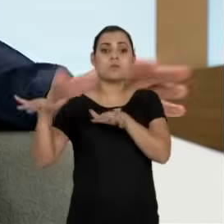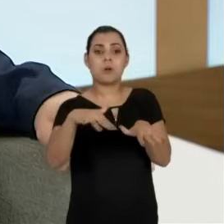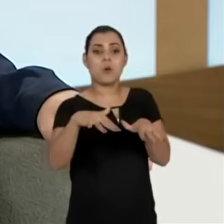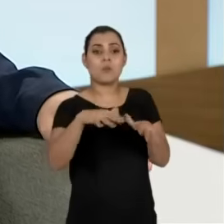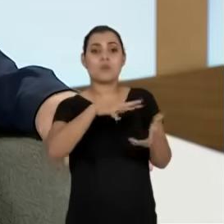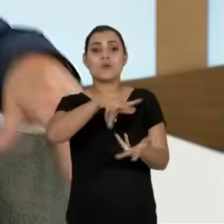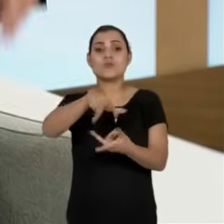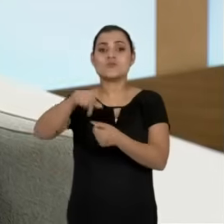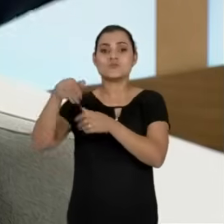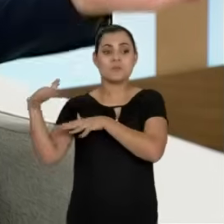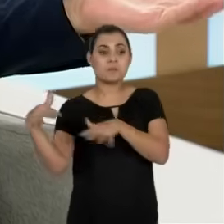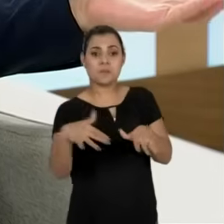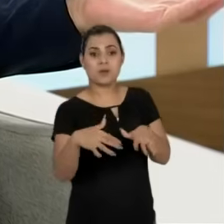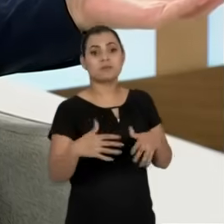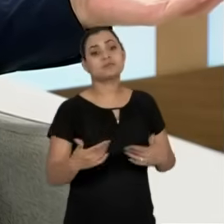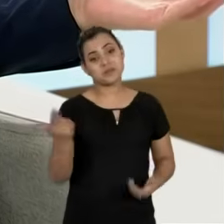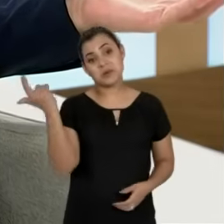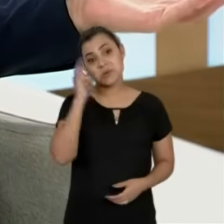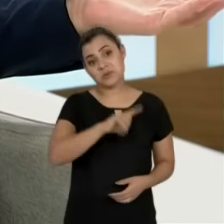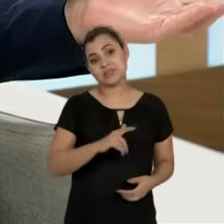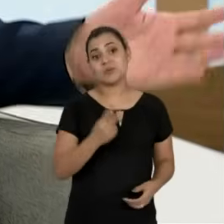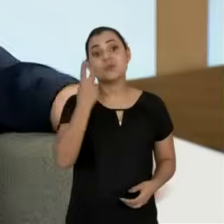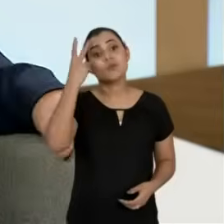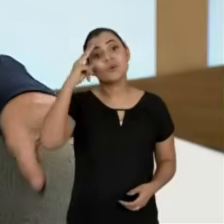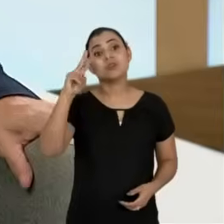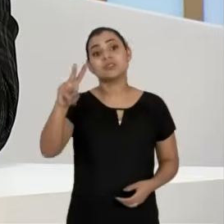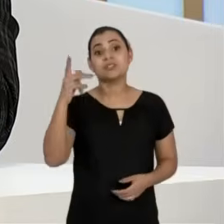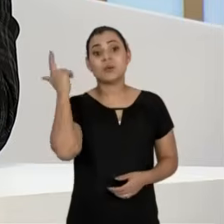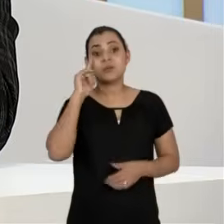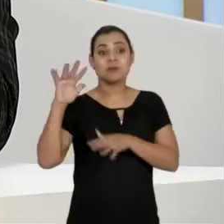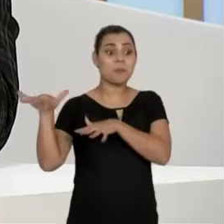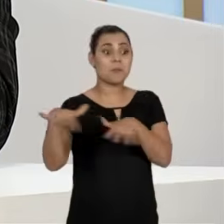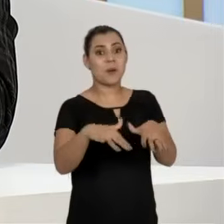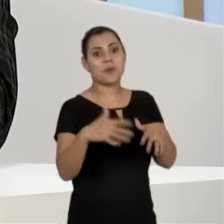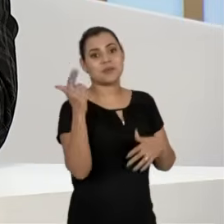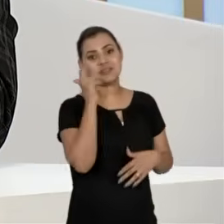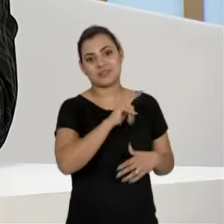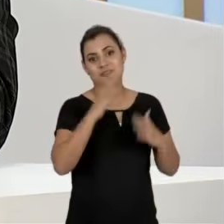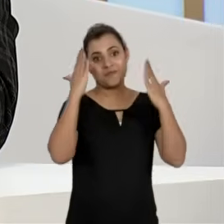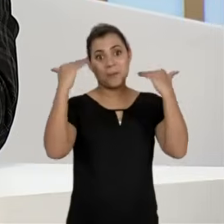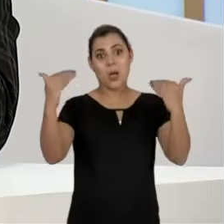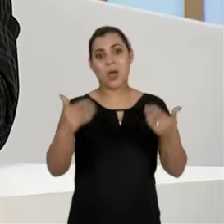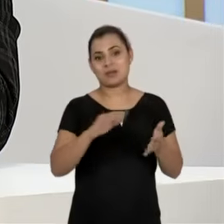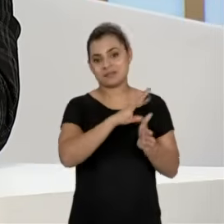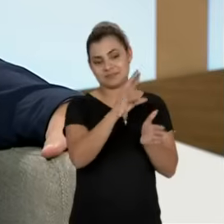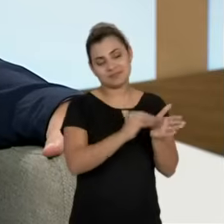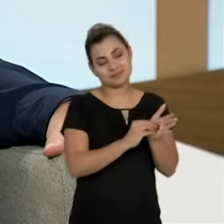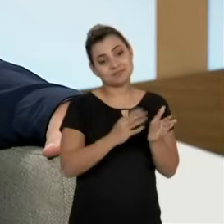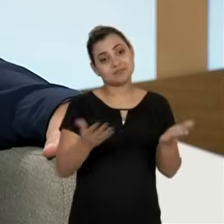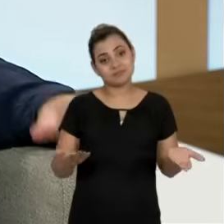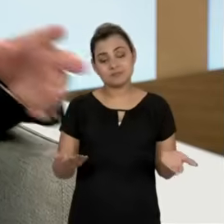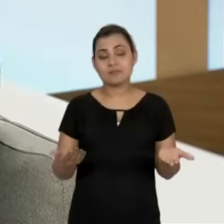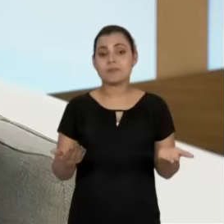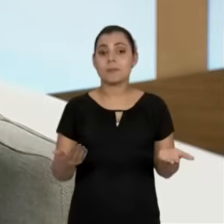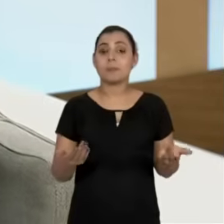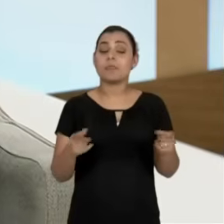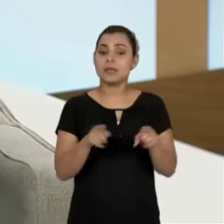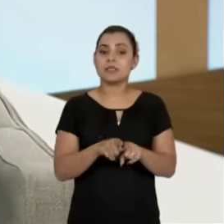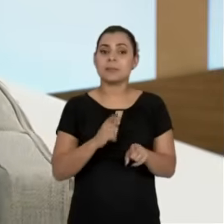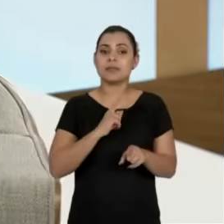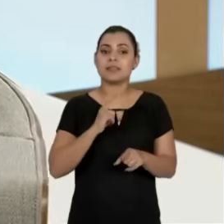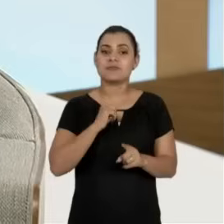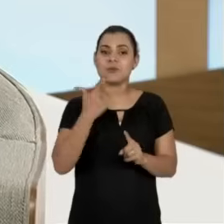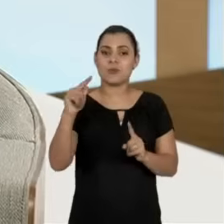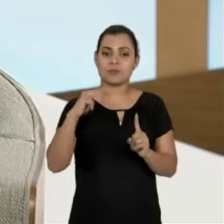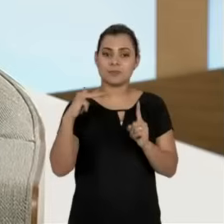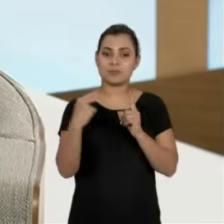né? Ele internacionalizou a Amazônia em 2 dias, né? Vamos dizer assim. Então, e também teve outro aspecto,